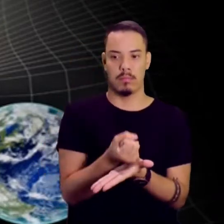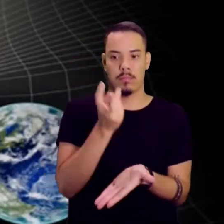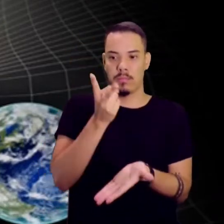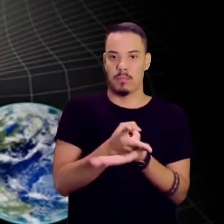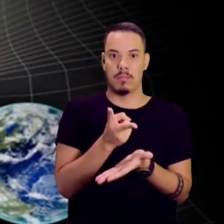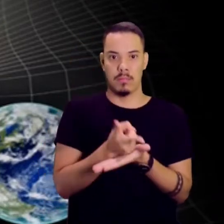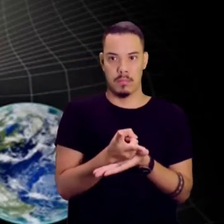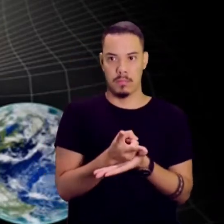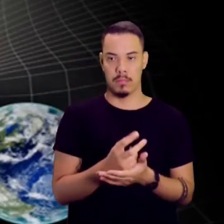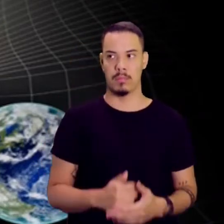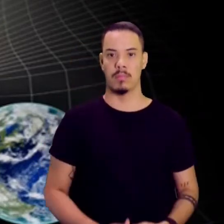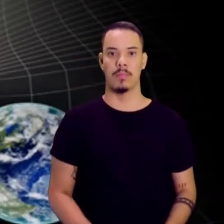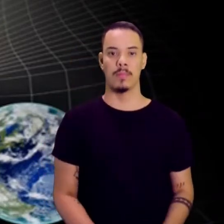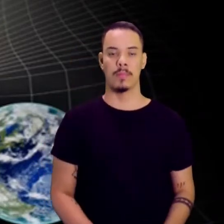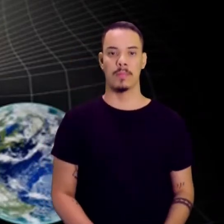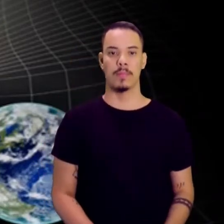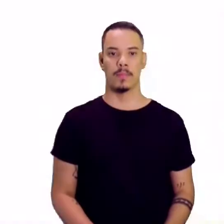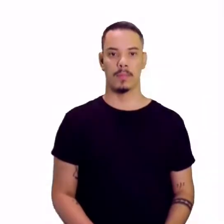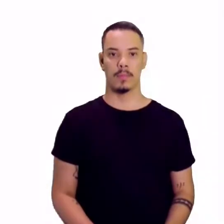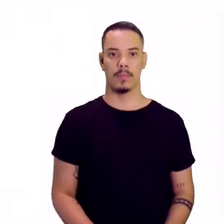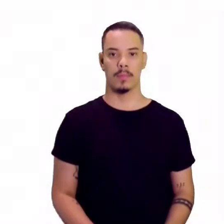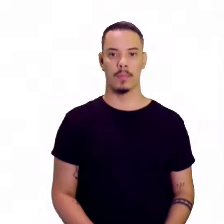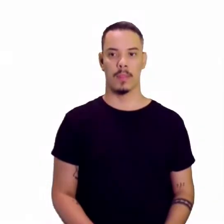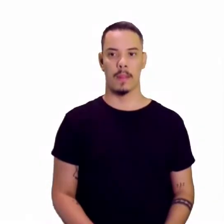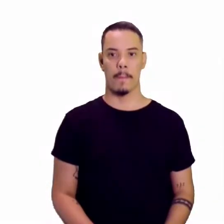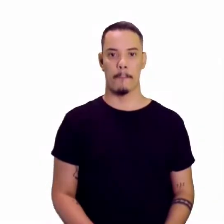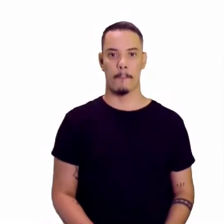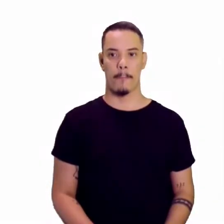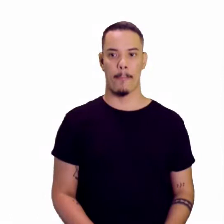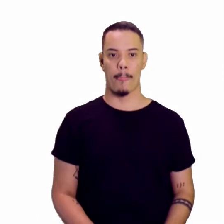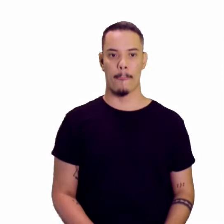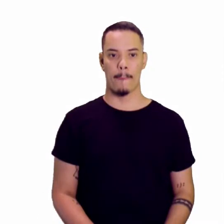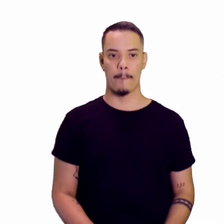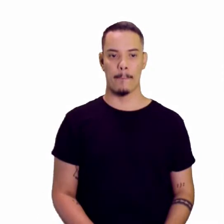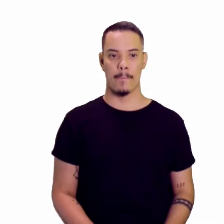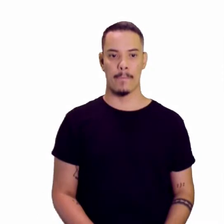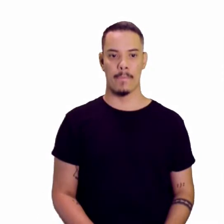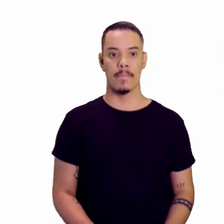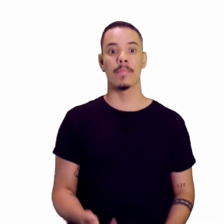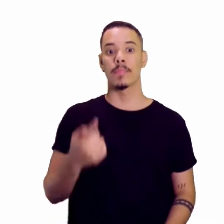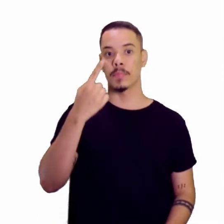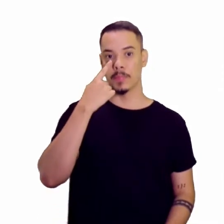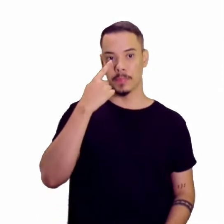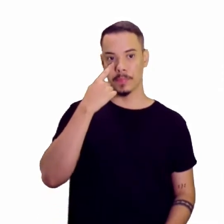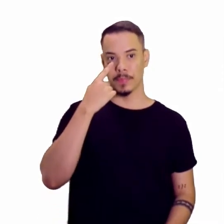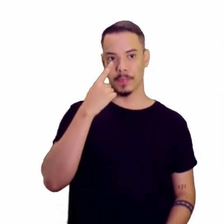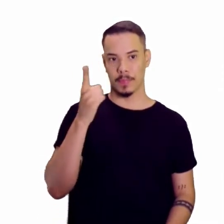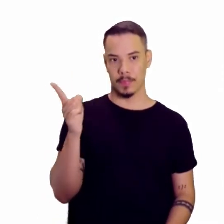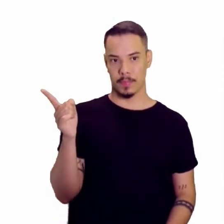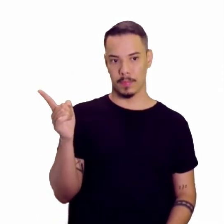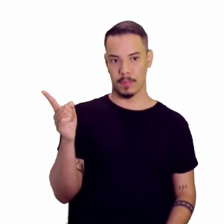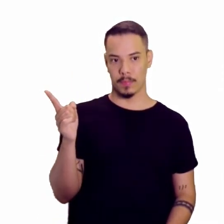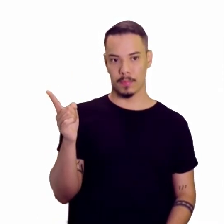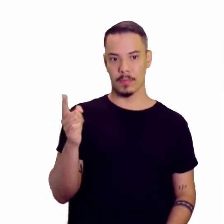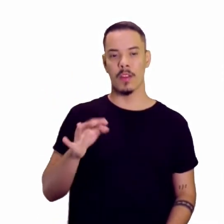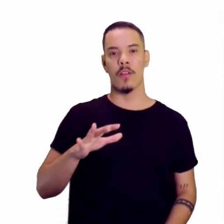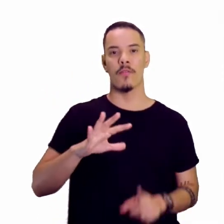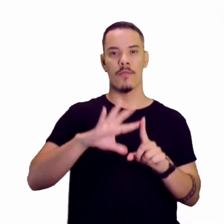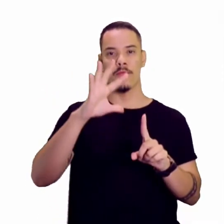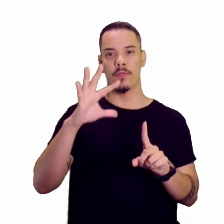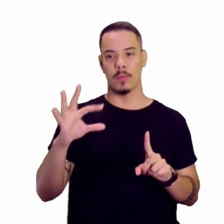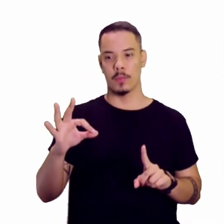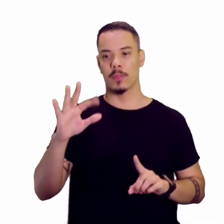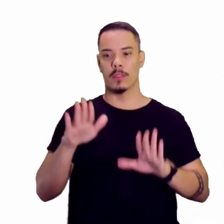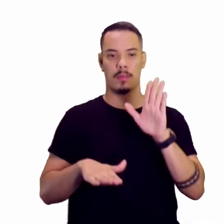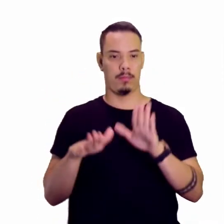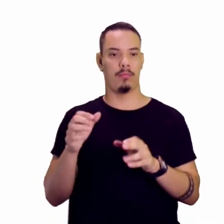Voltando lá então, ok? Vamos, isso. Olha aí, ó. Então, as folhas, pode ver que